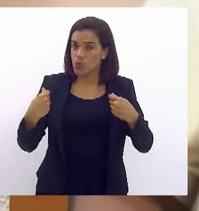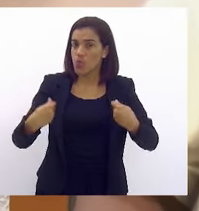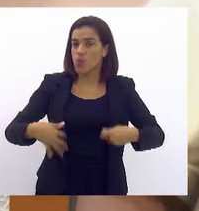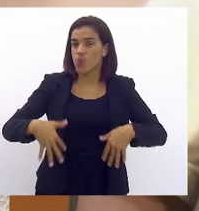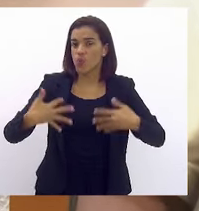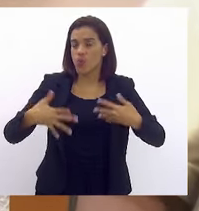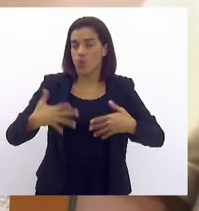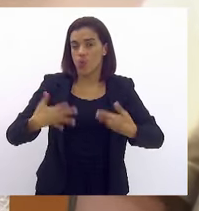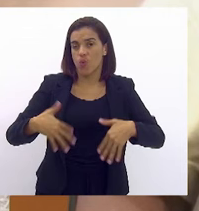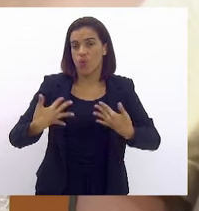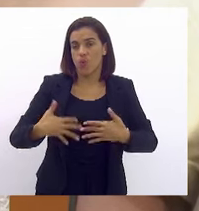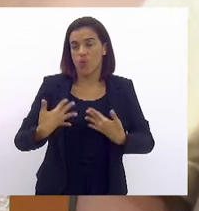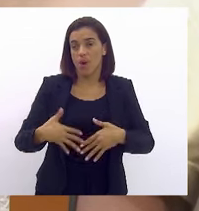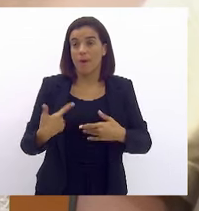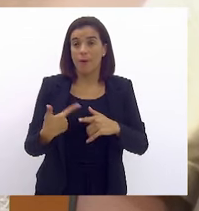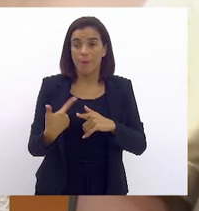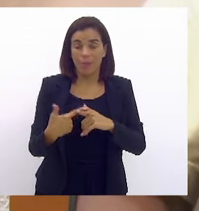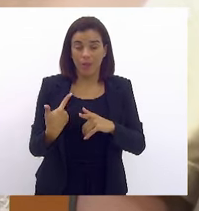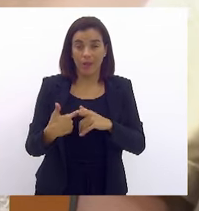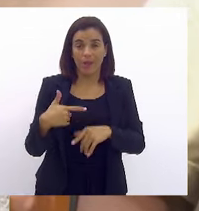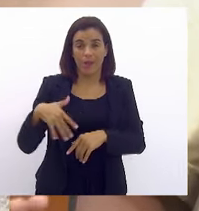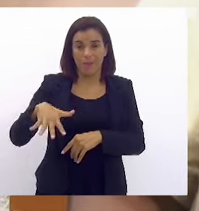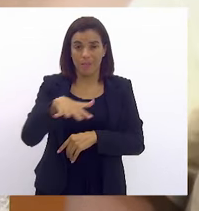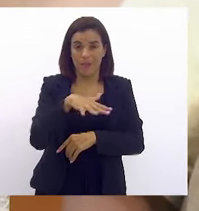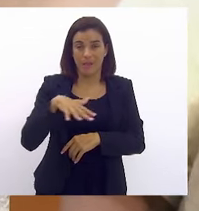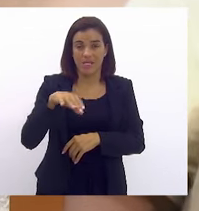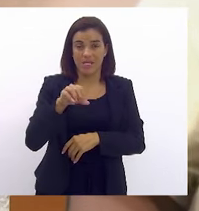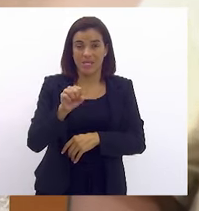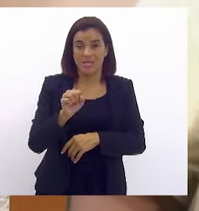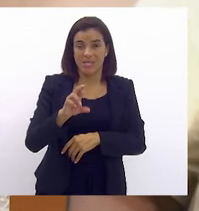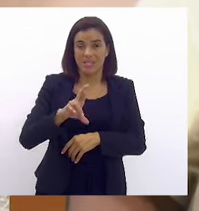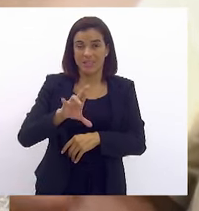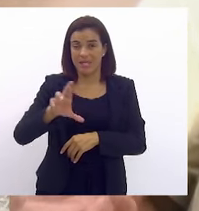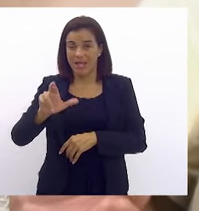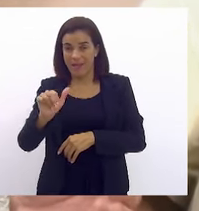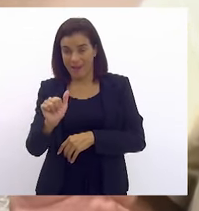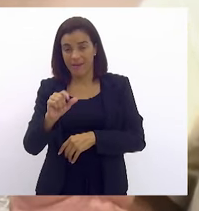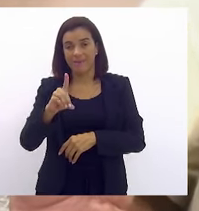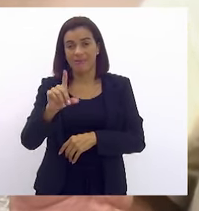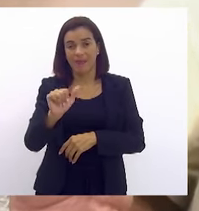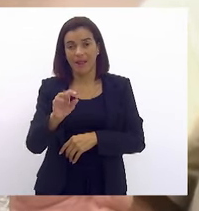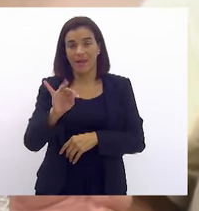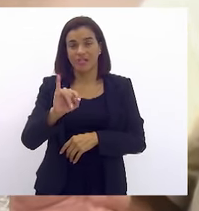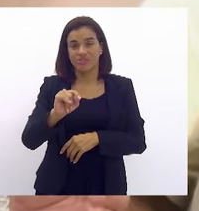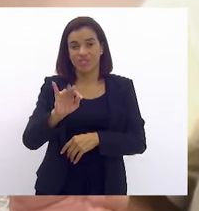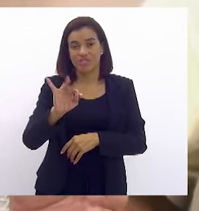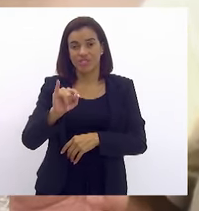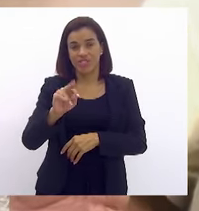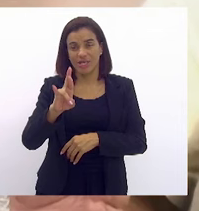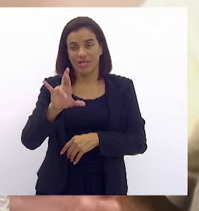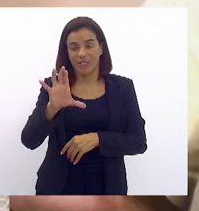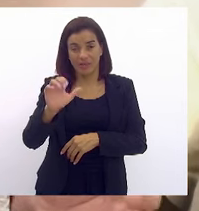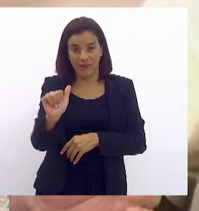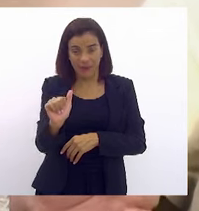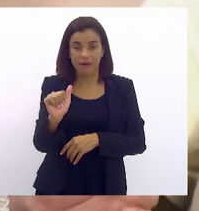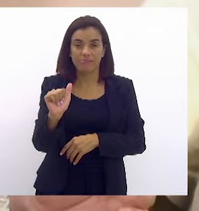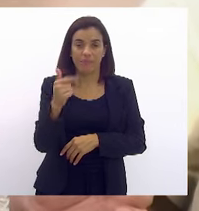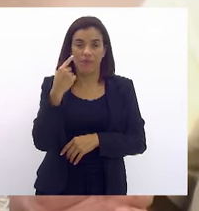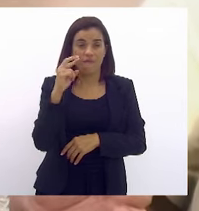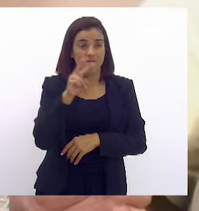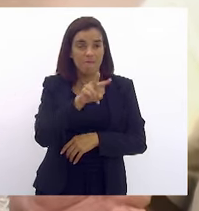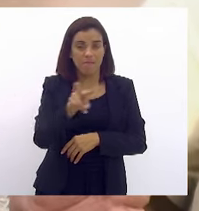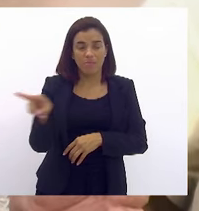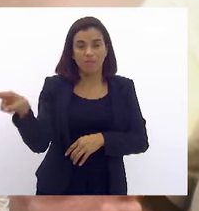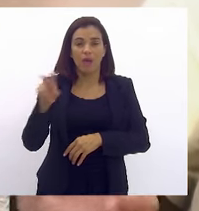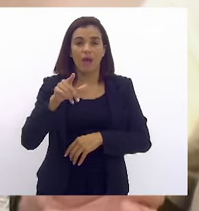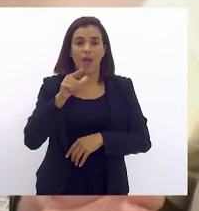porque o Parque da Serra da Tiririca olha com muita atenção os efeitos da ocupação da faixa marginal do